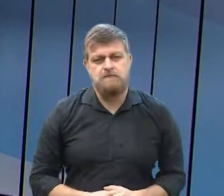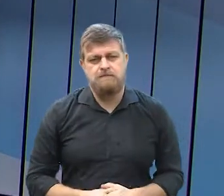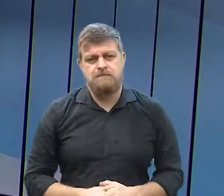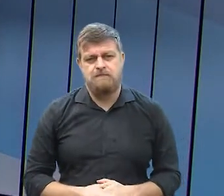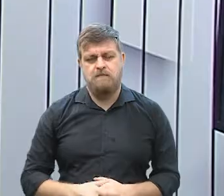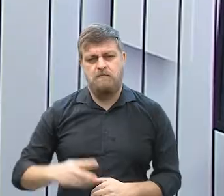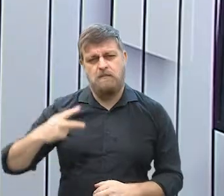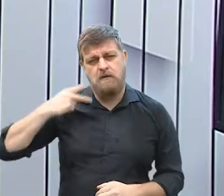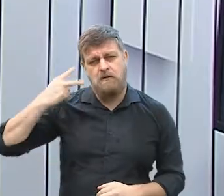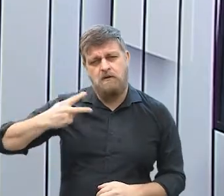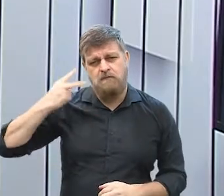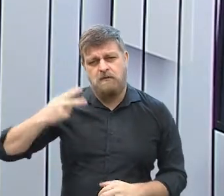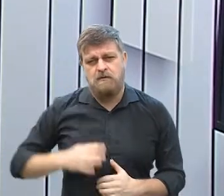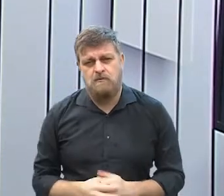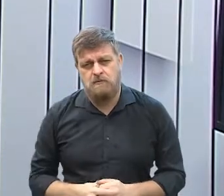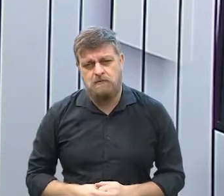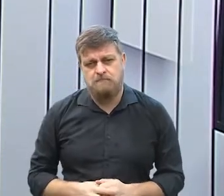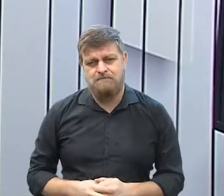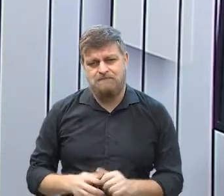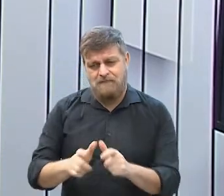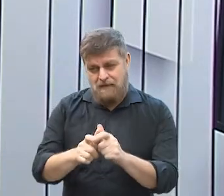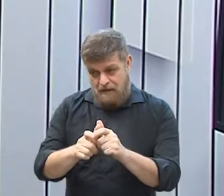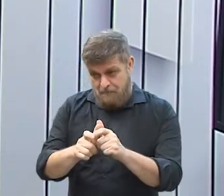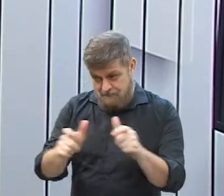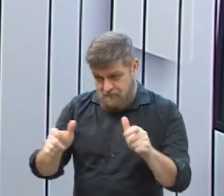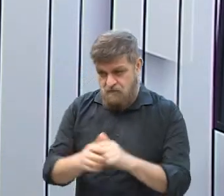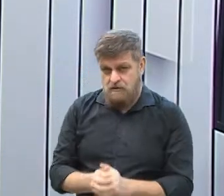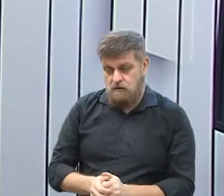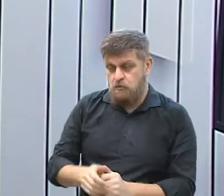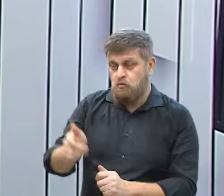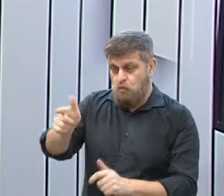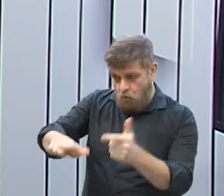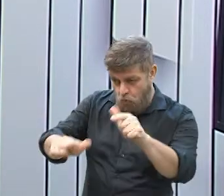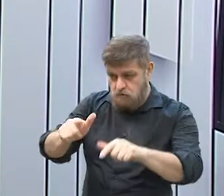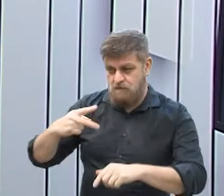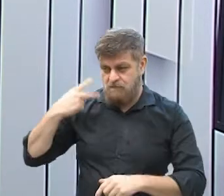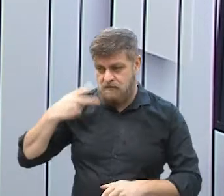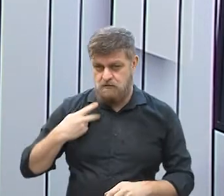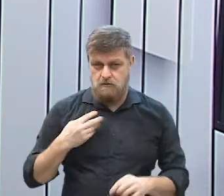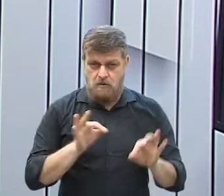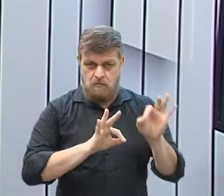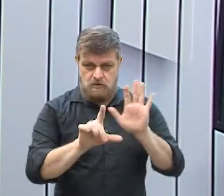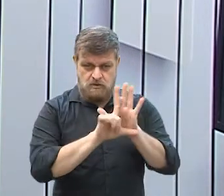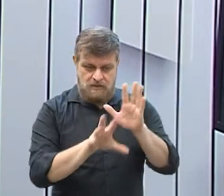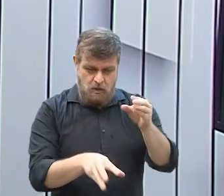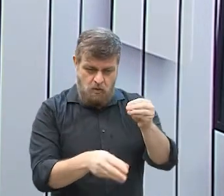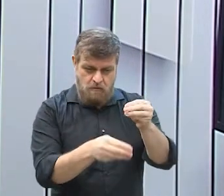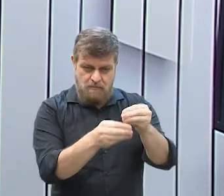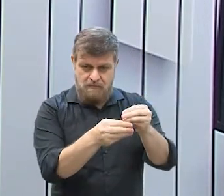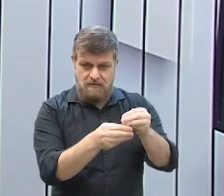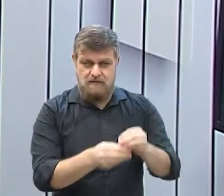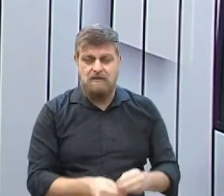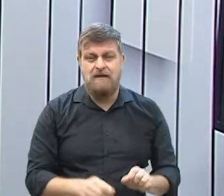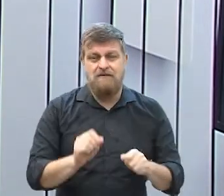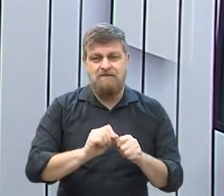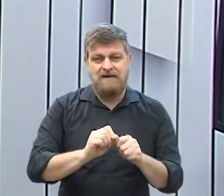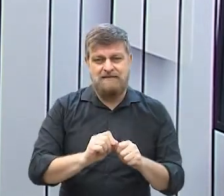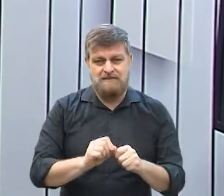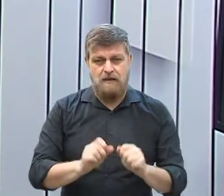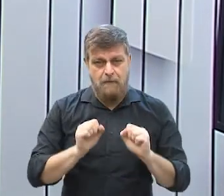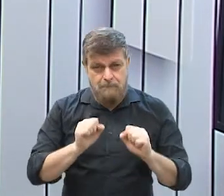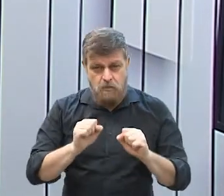Vereador, a maioria dos parlamentares votou favorável ao projeto de lei complementar que autoriza